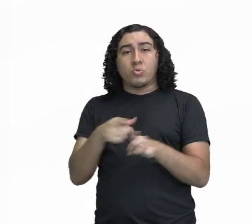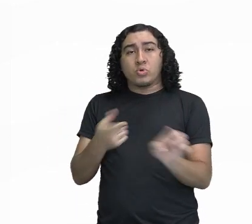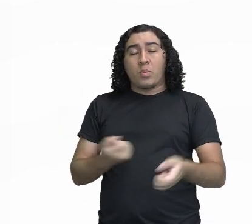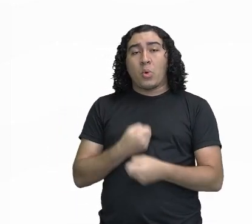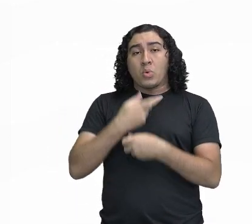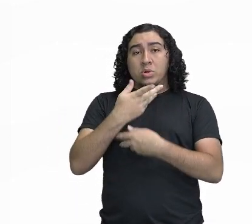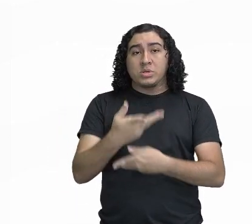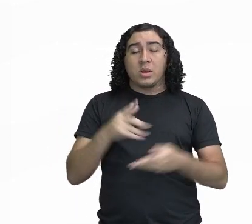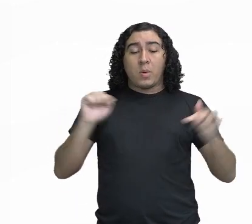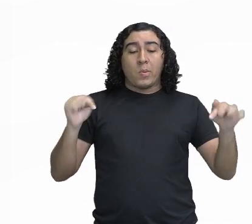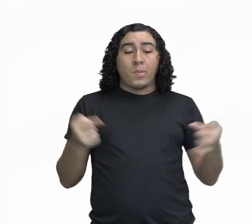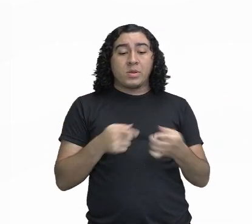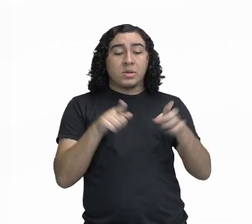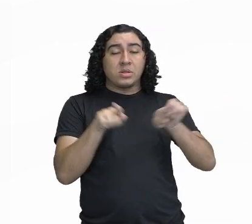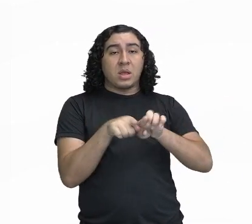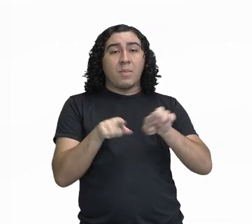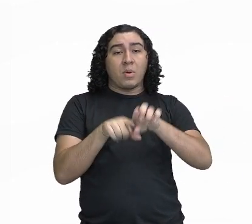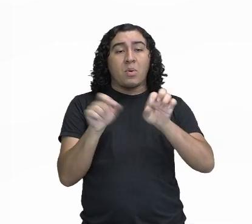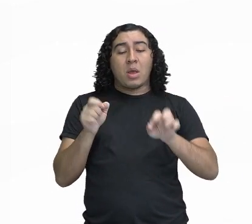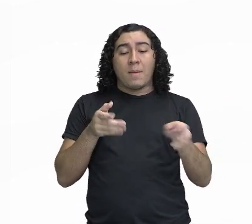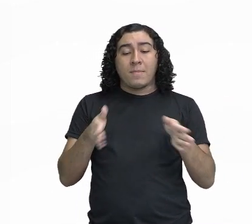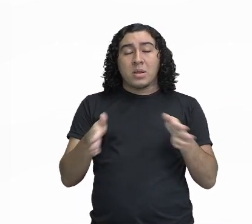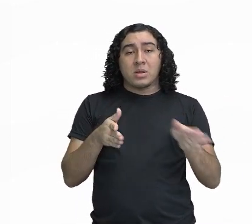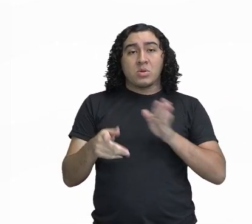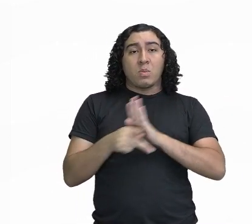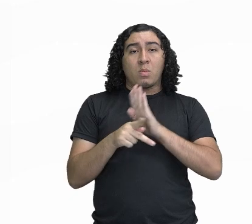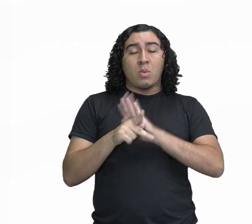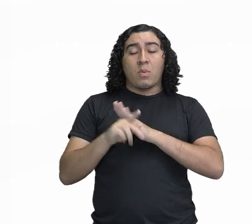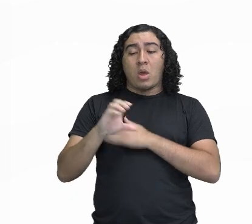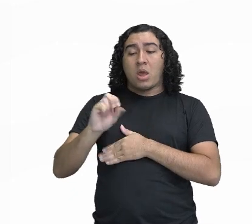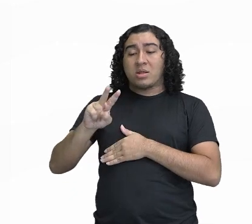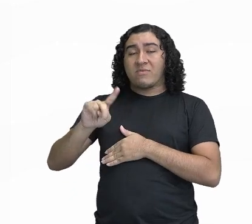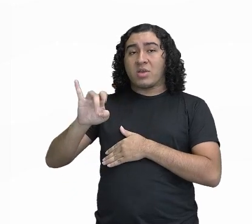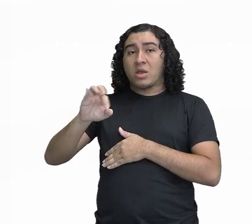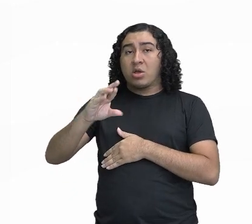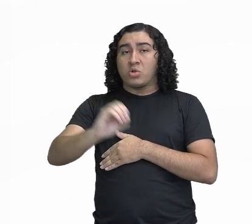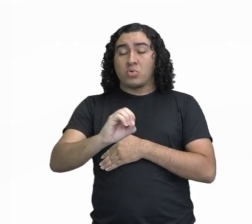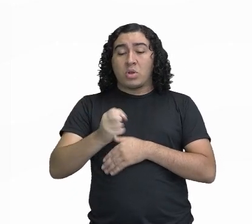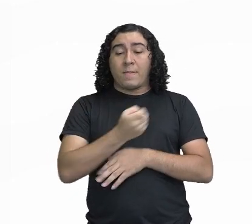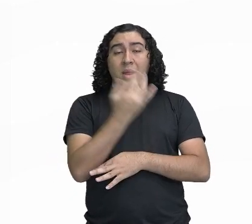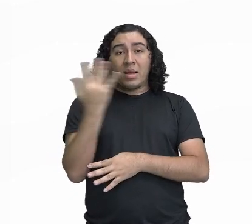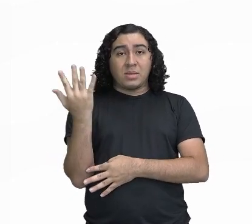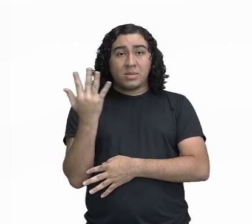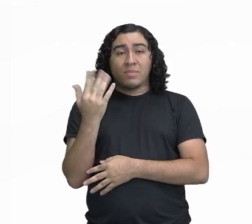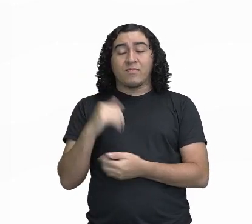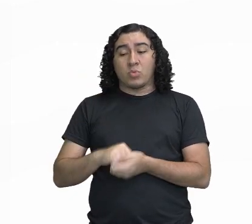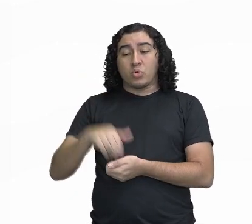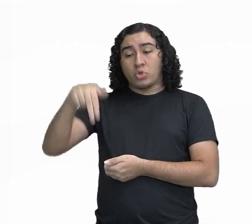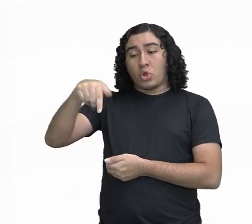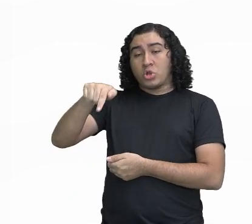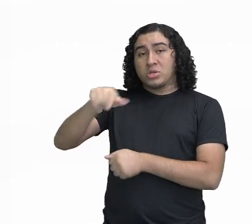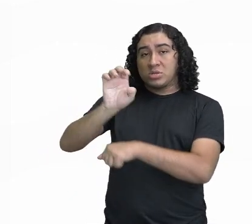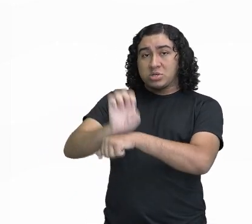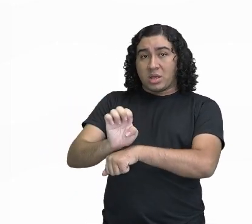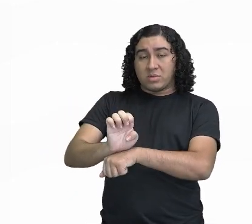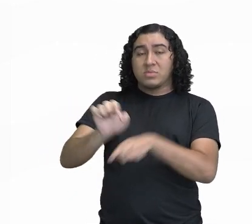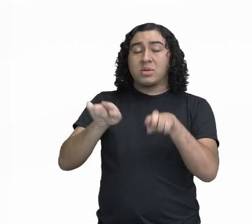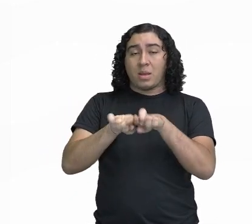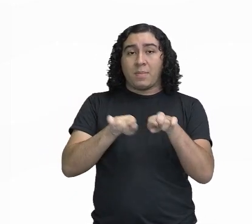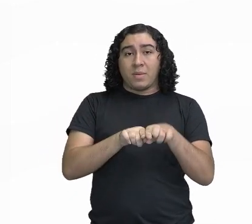está associado especialmente ao ciclo canavieiro da Zona da Mata, norte de Pernambuco e nas áreas sob